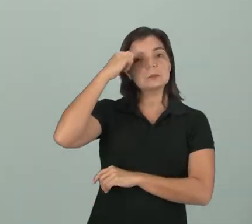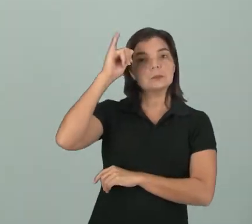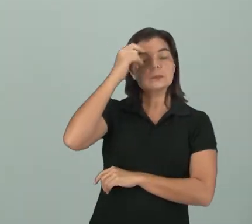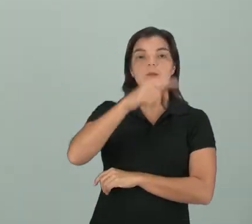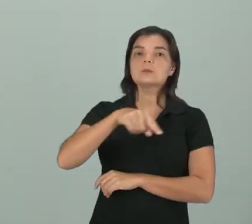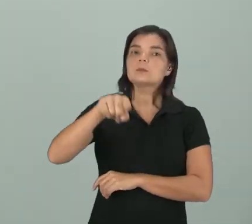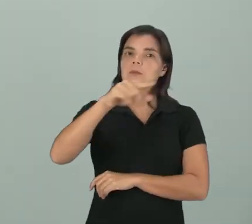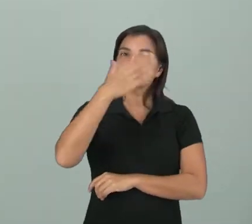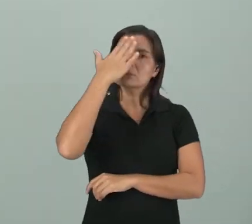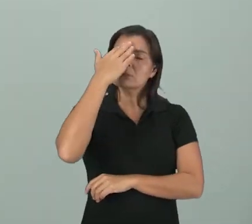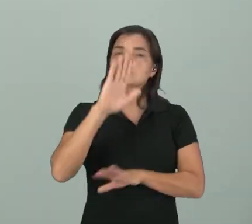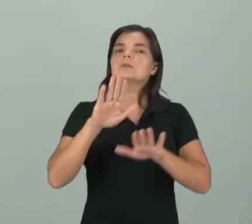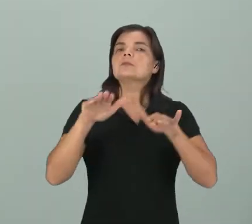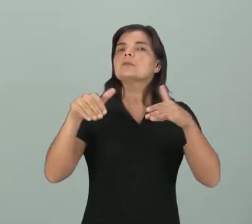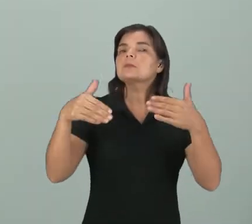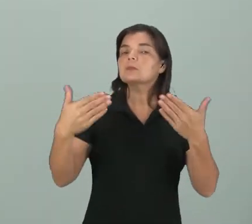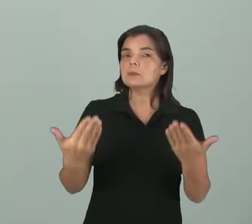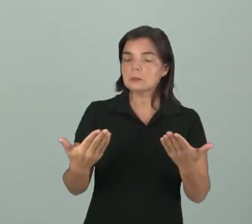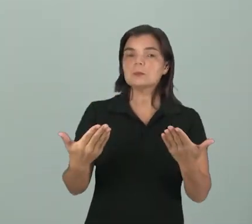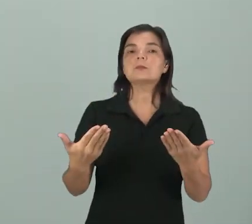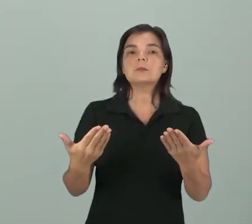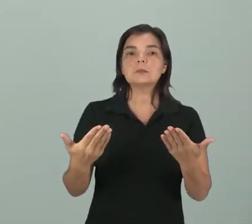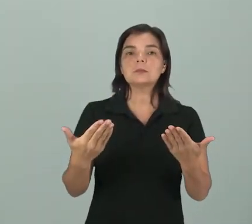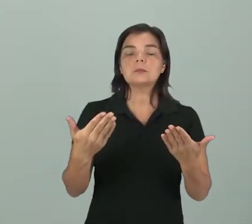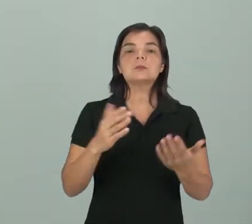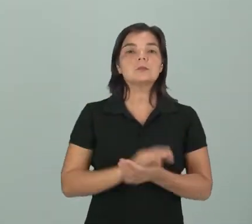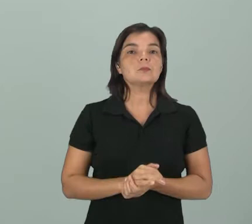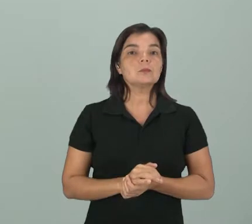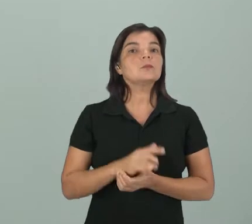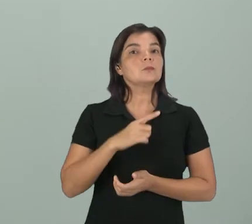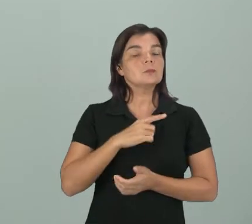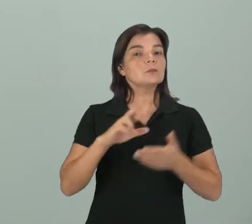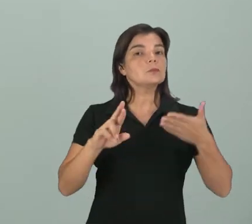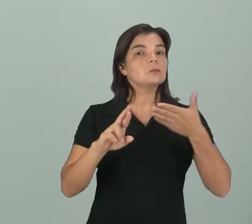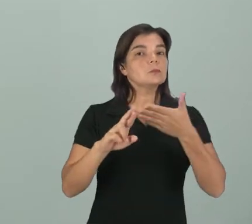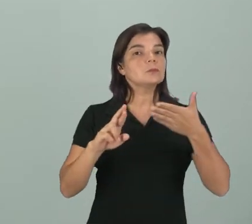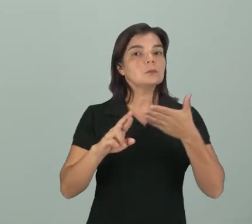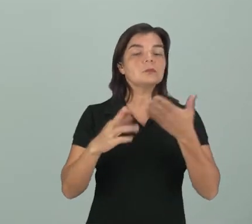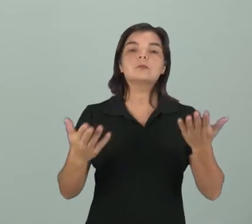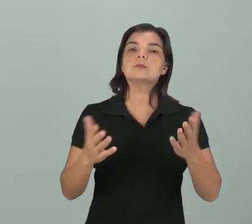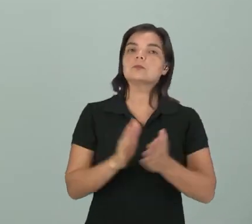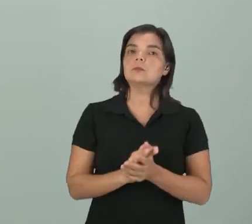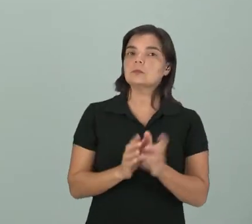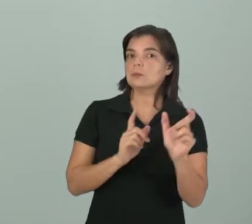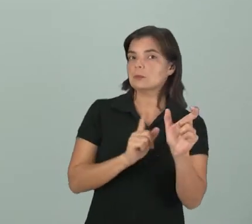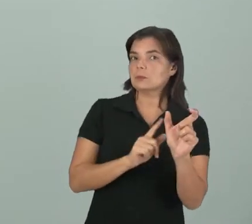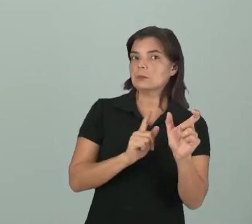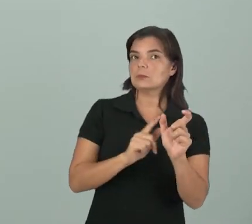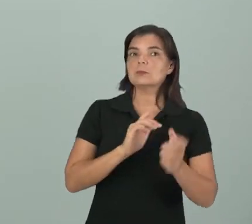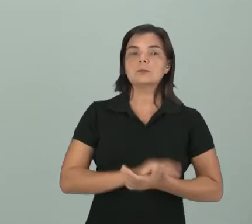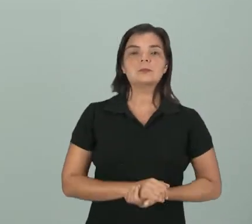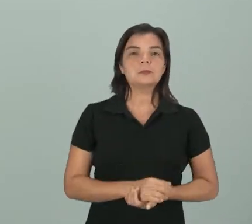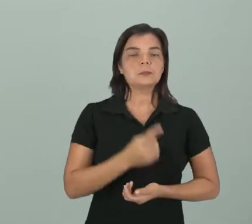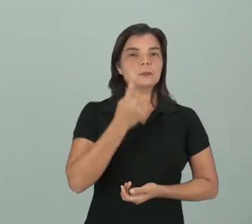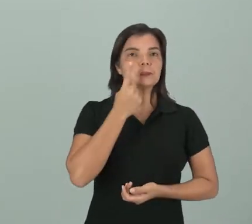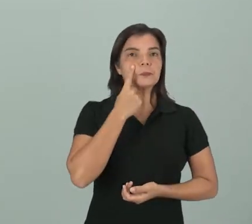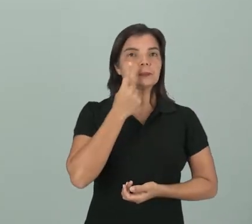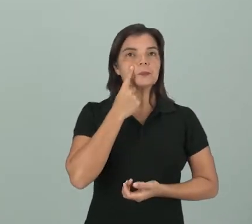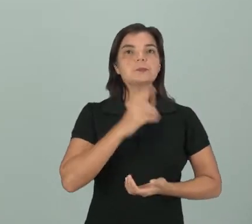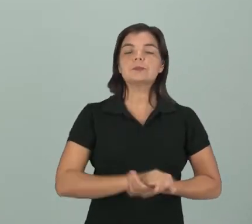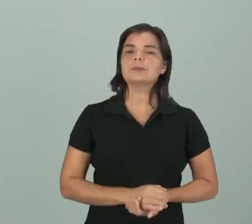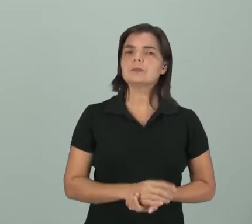ideias, para você saber a qual termo se refere determinada palavra. Vamos